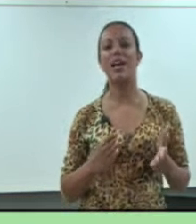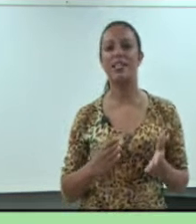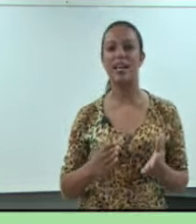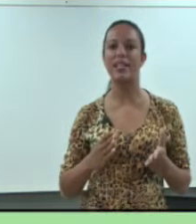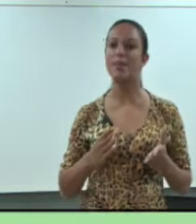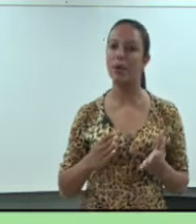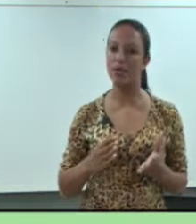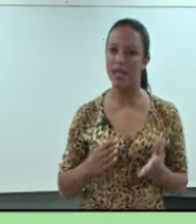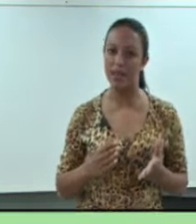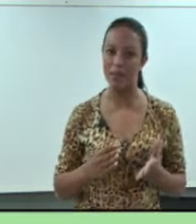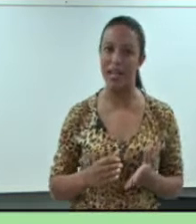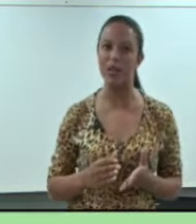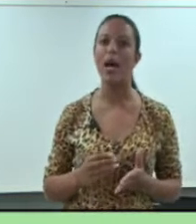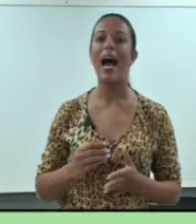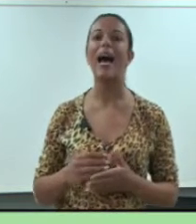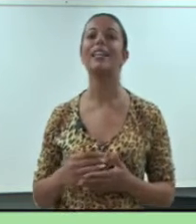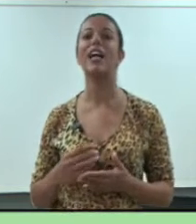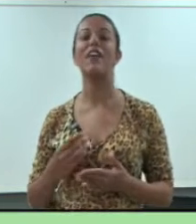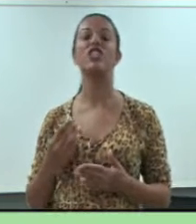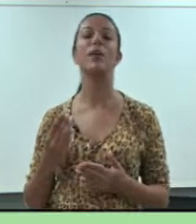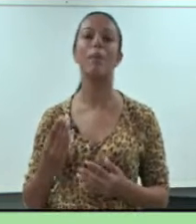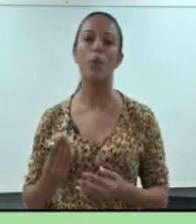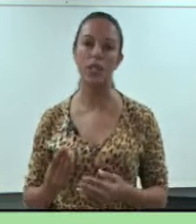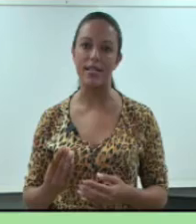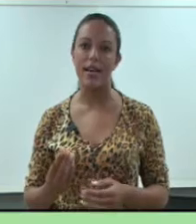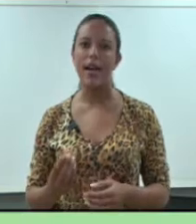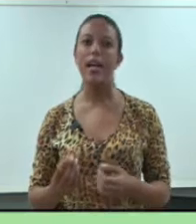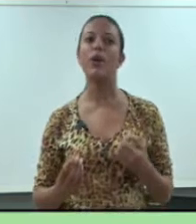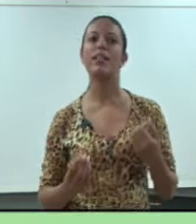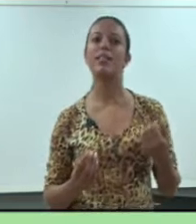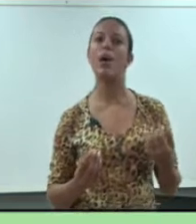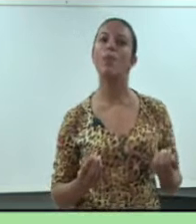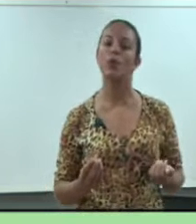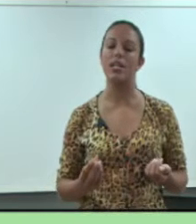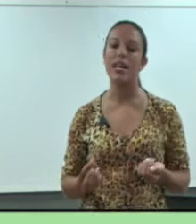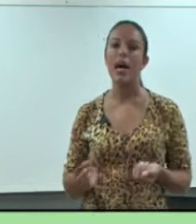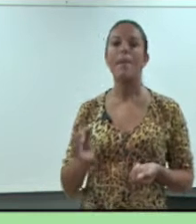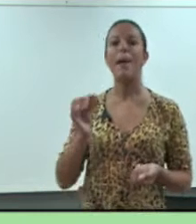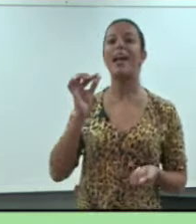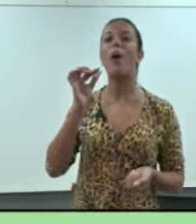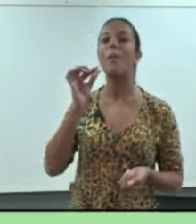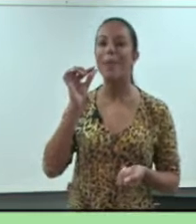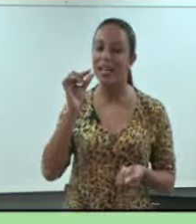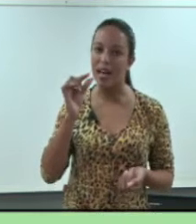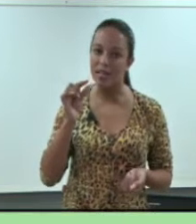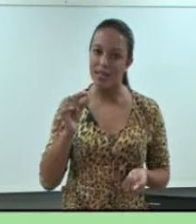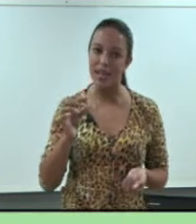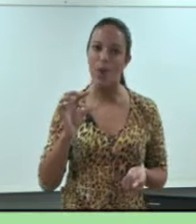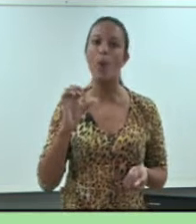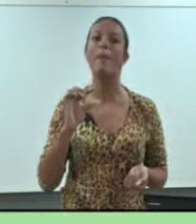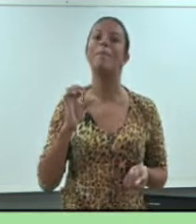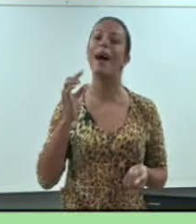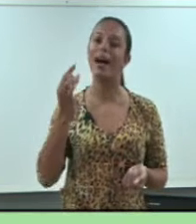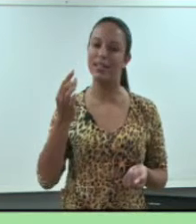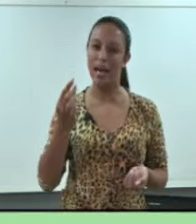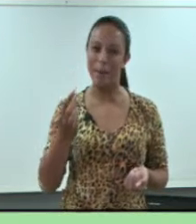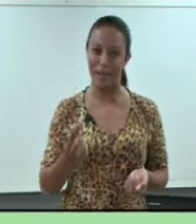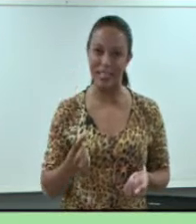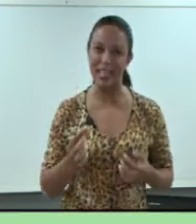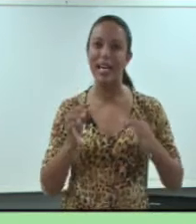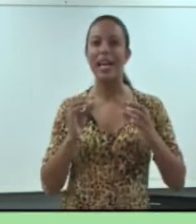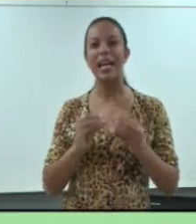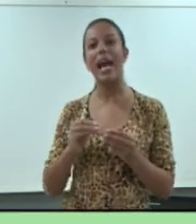nós podemos fazer esse procedimento através de mudas e o que são mudas pegar um pedacinho uma